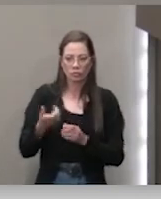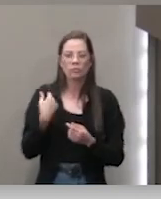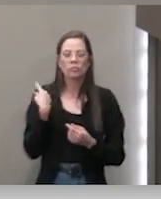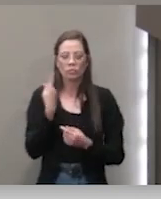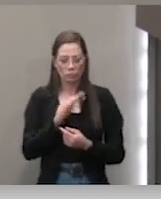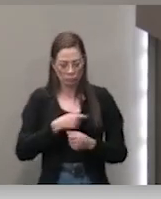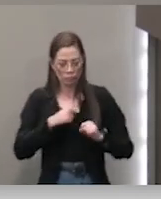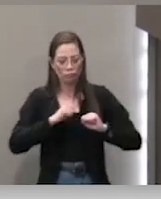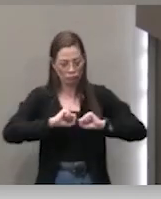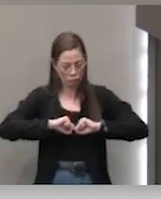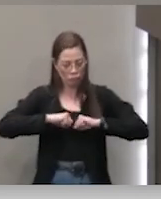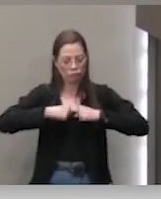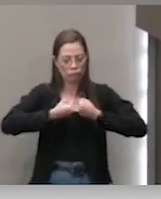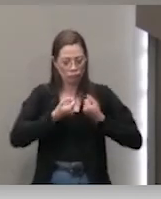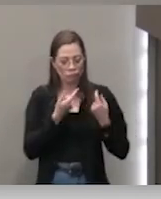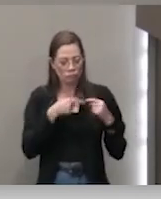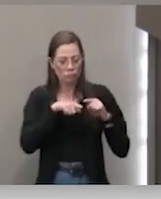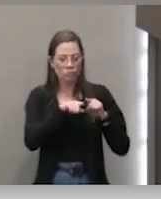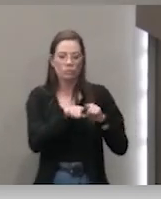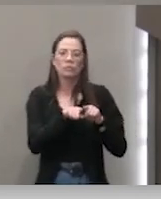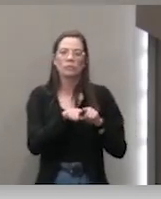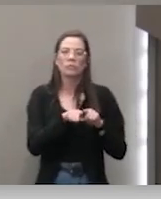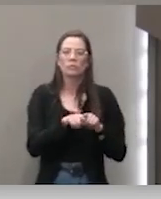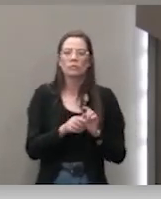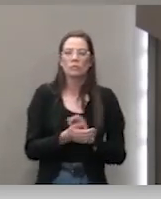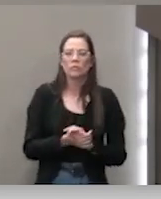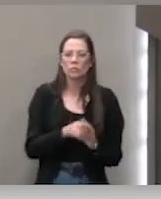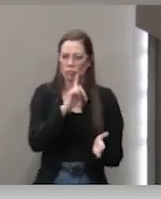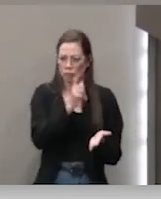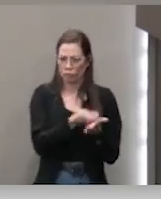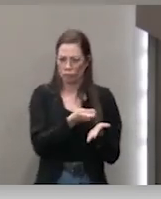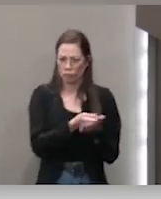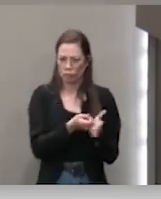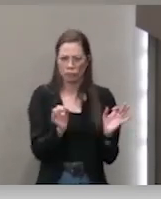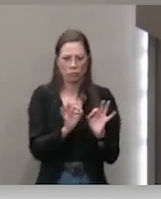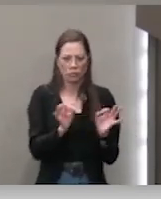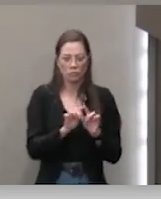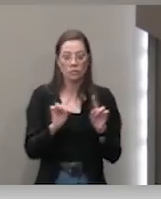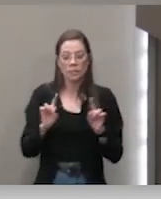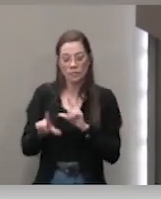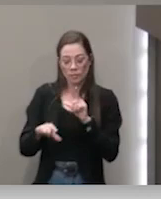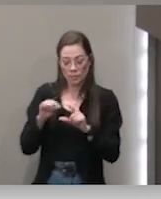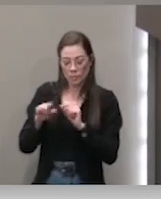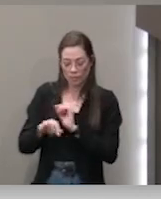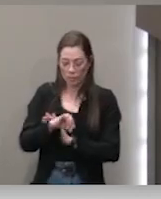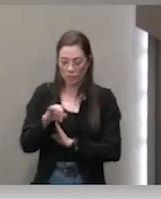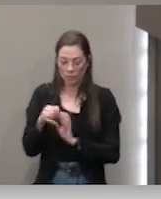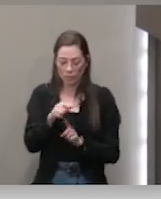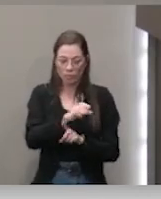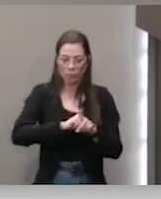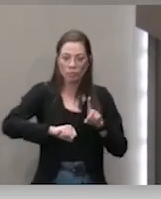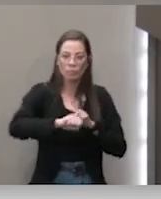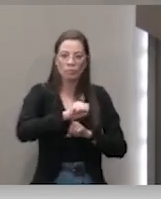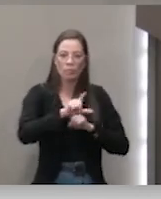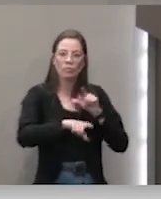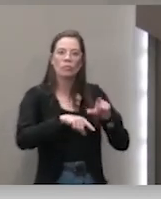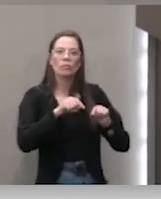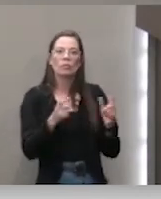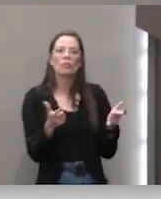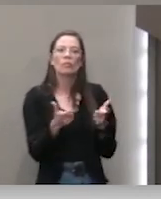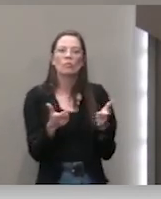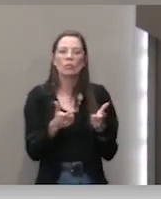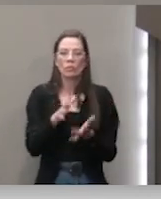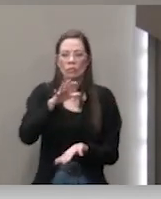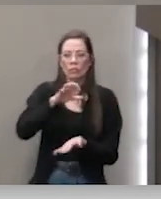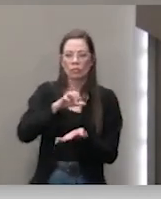nós temos que estar a favor. Então, isso não está obrigando ninguém, mas está dando a opção para a nossa sociedade escolher aonde